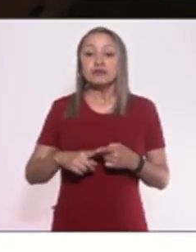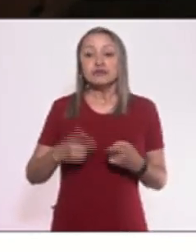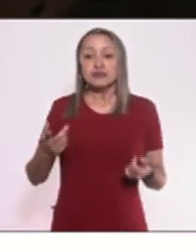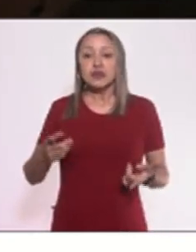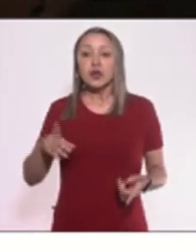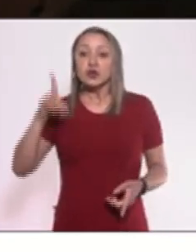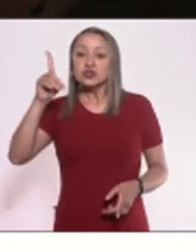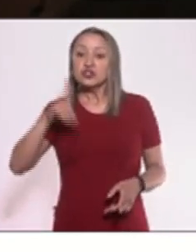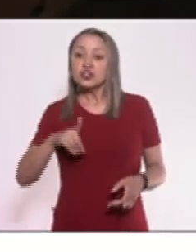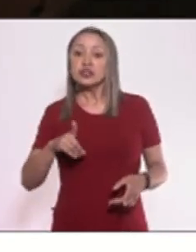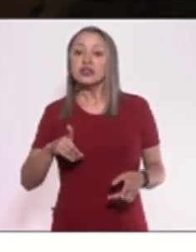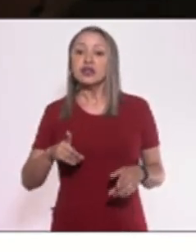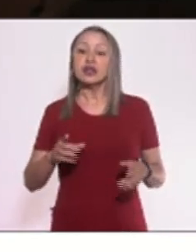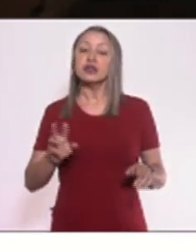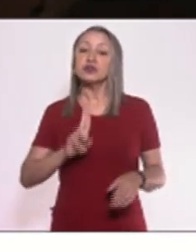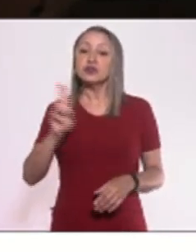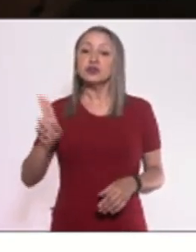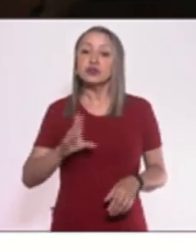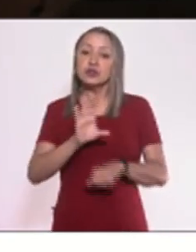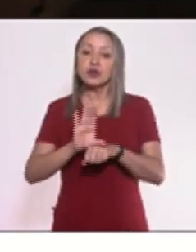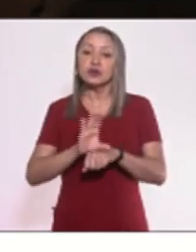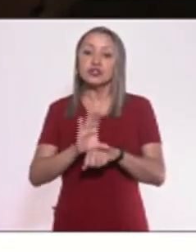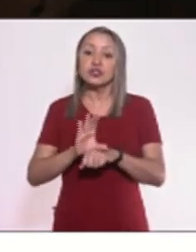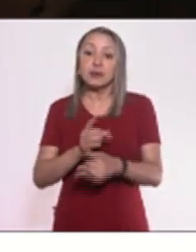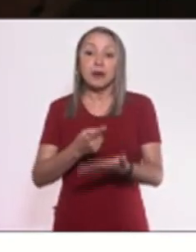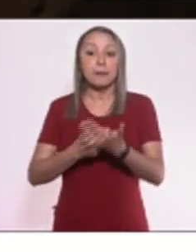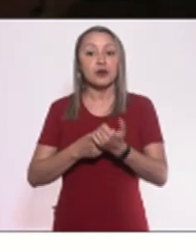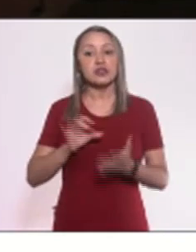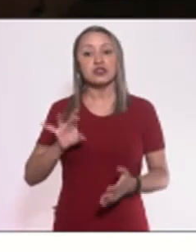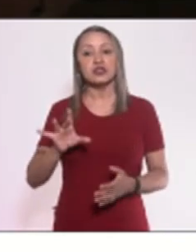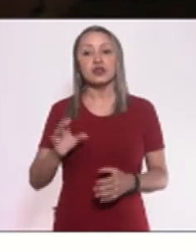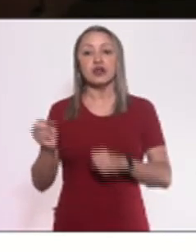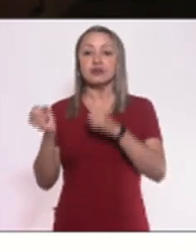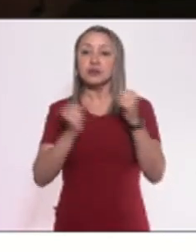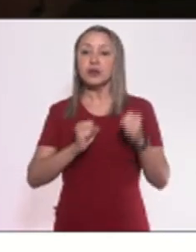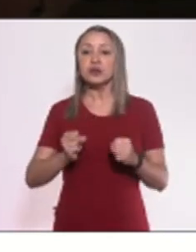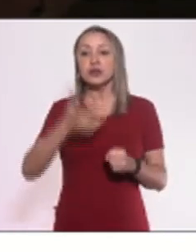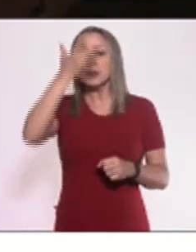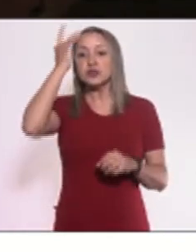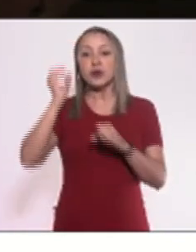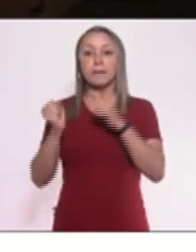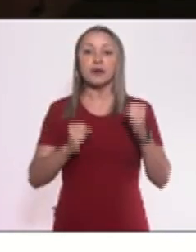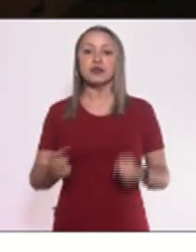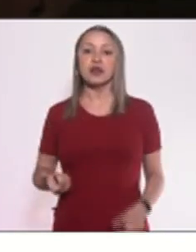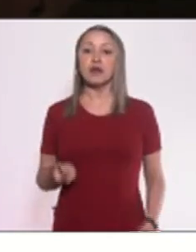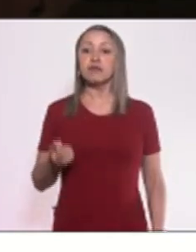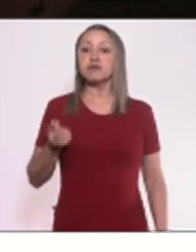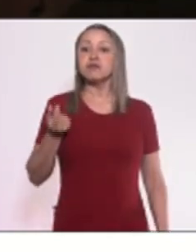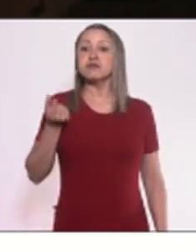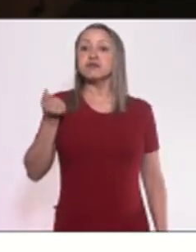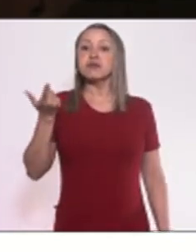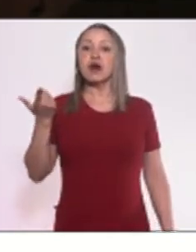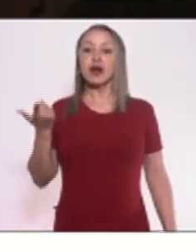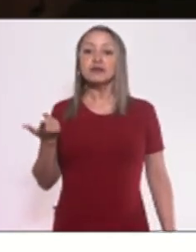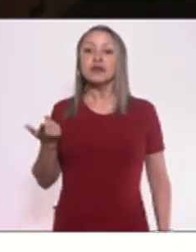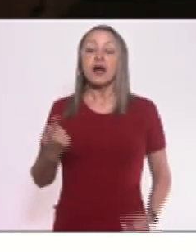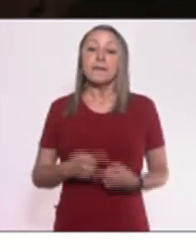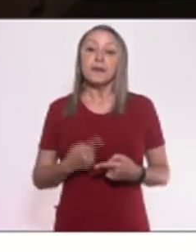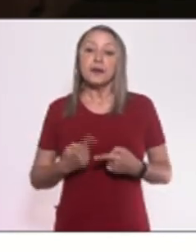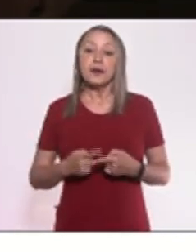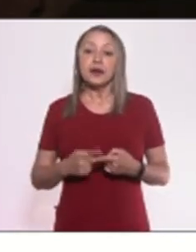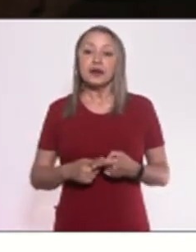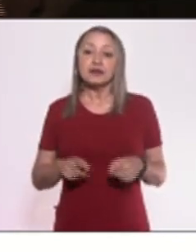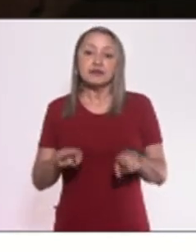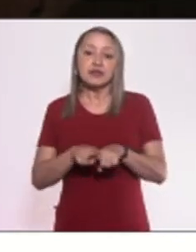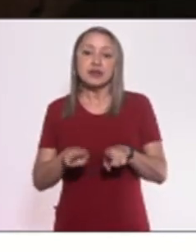para defender os poderosos. E essa é uma forma também para